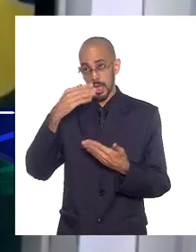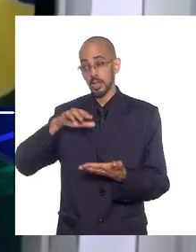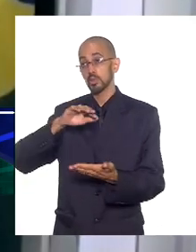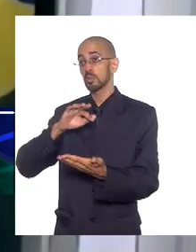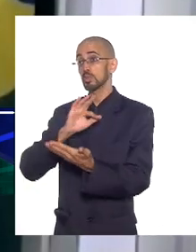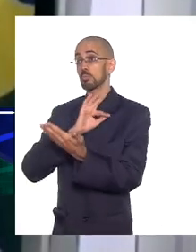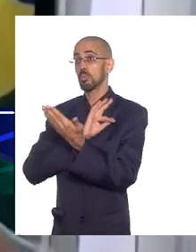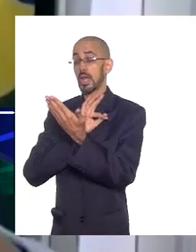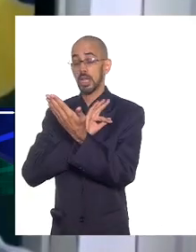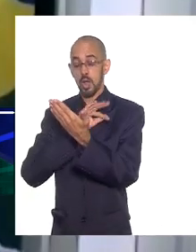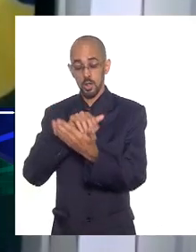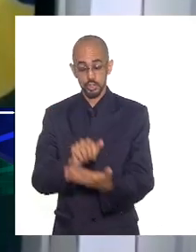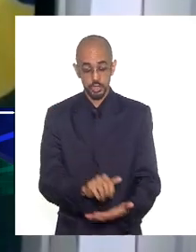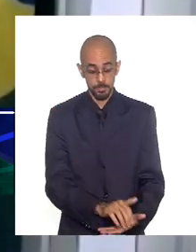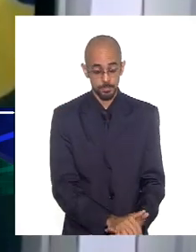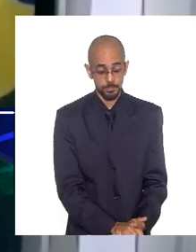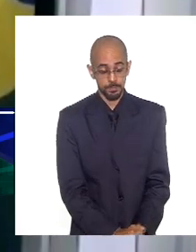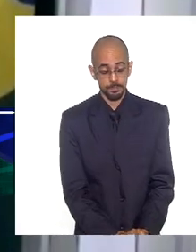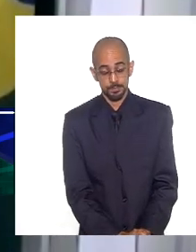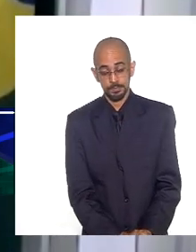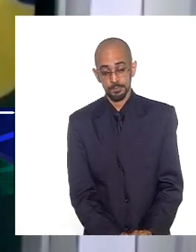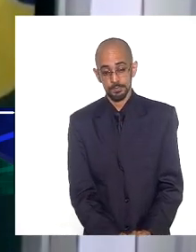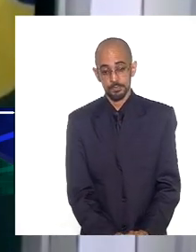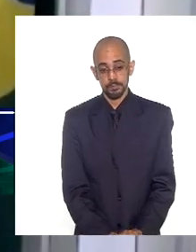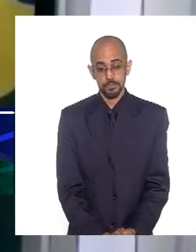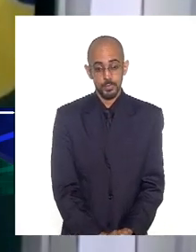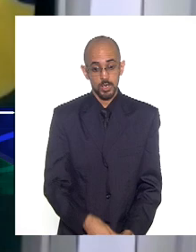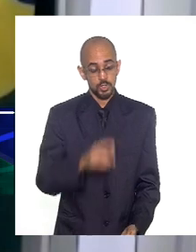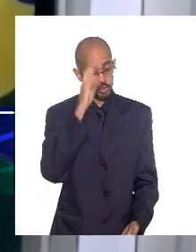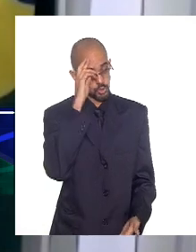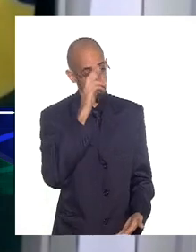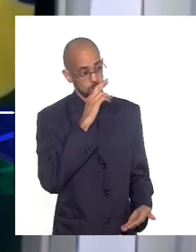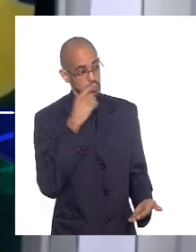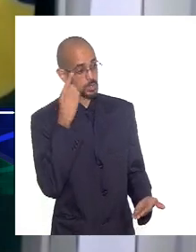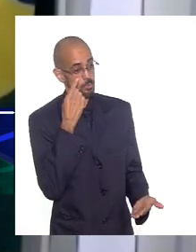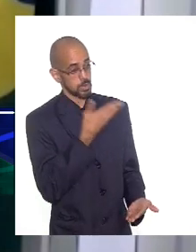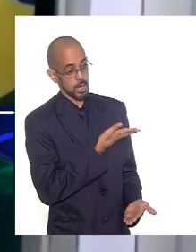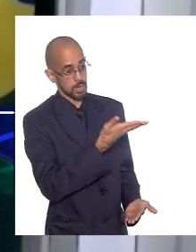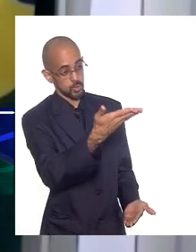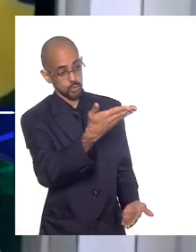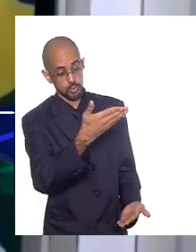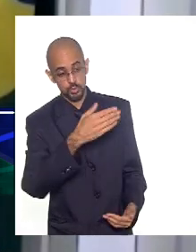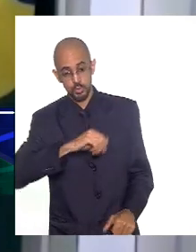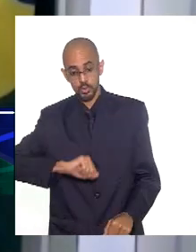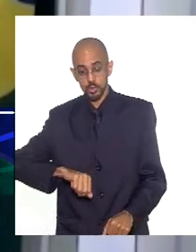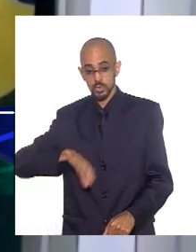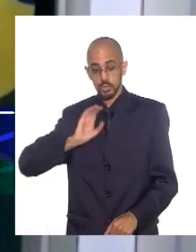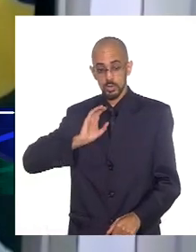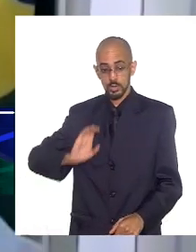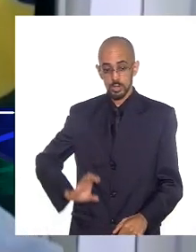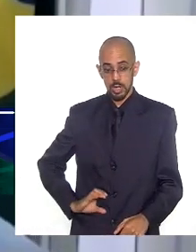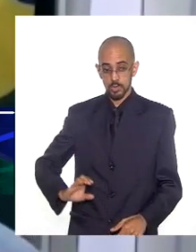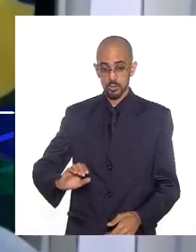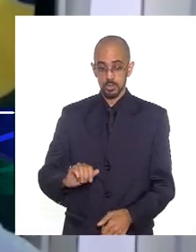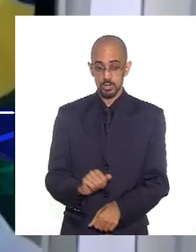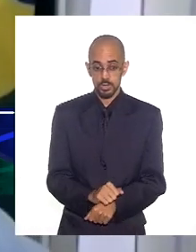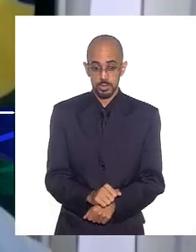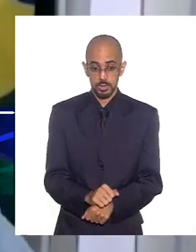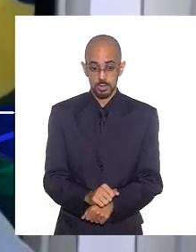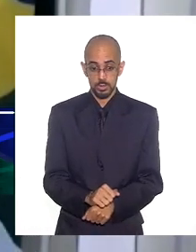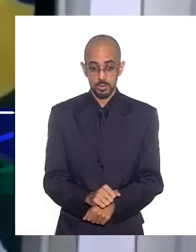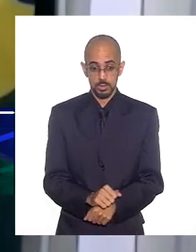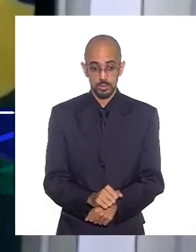deputada Marta Rocha. Senhoras deputadas, senhores deputados, cidadãos e cidadãs que